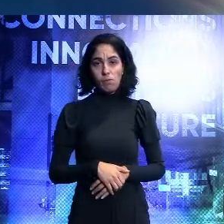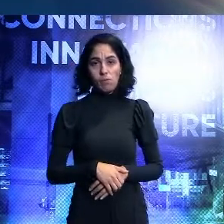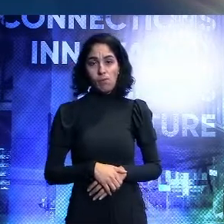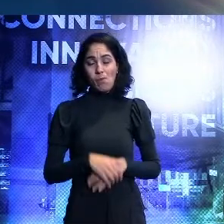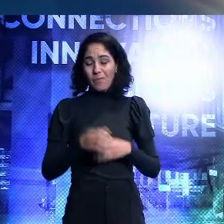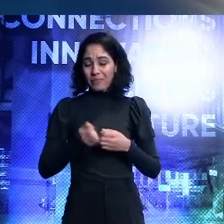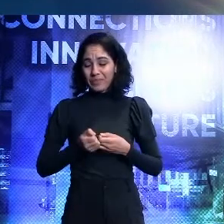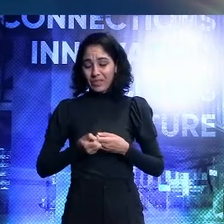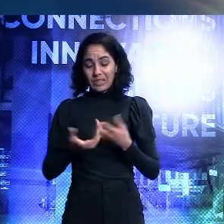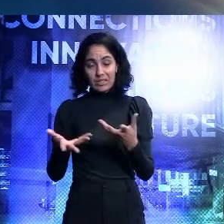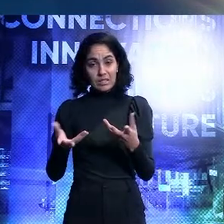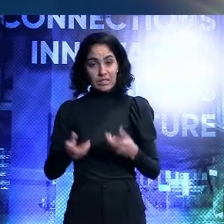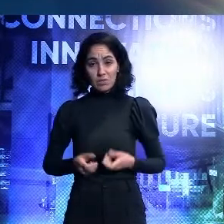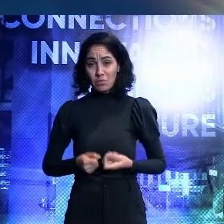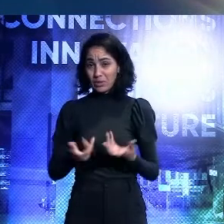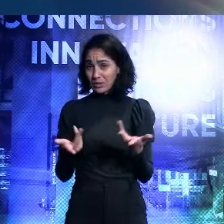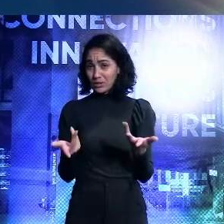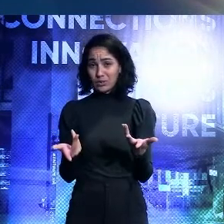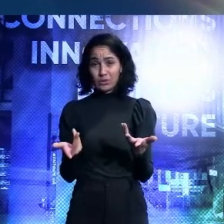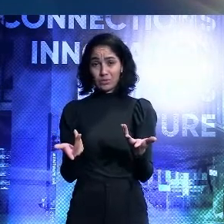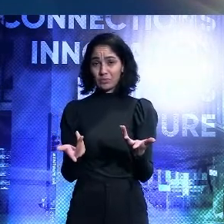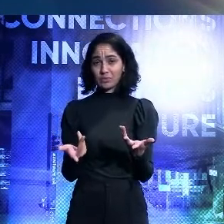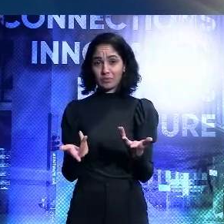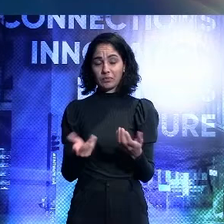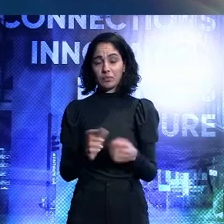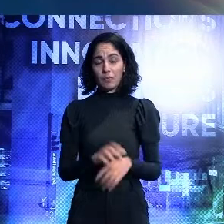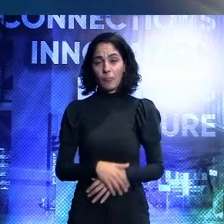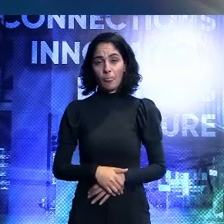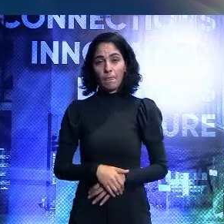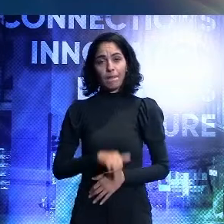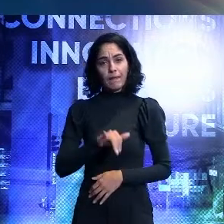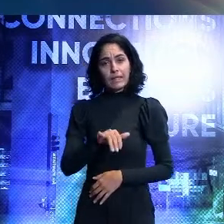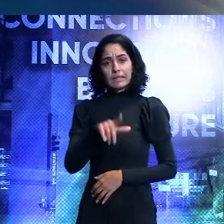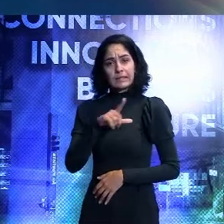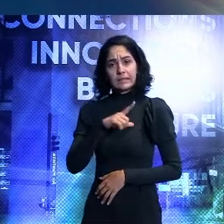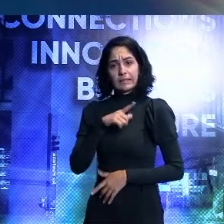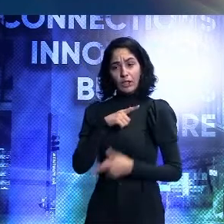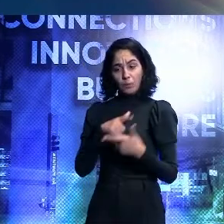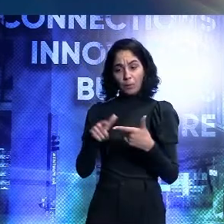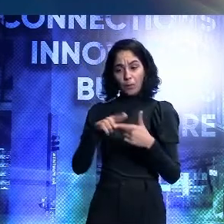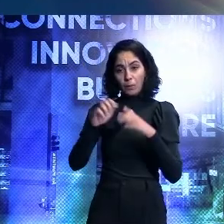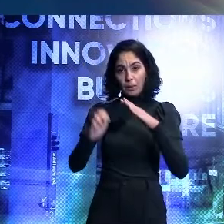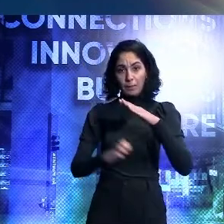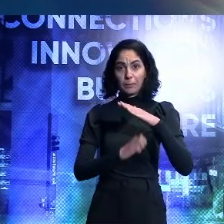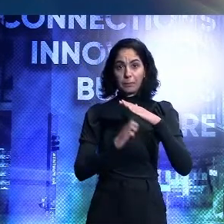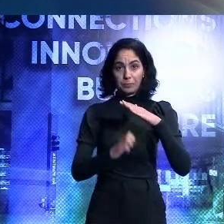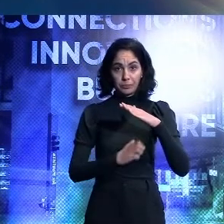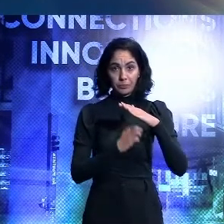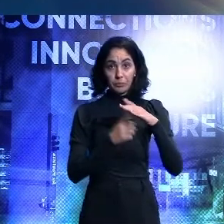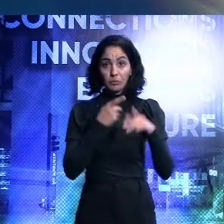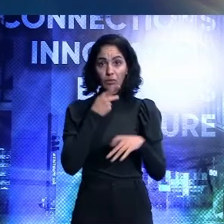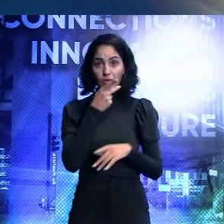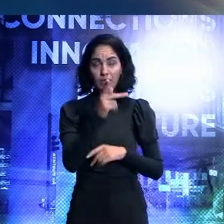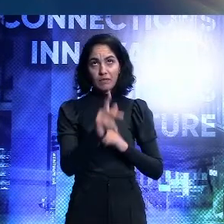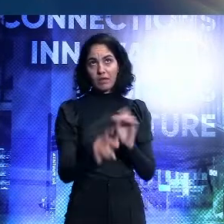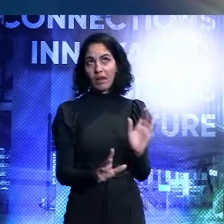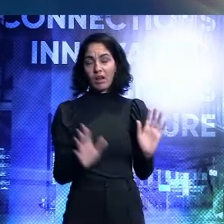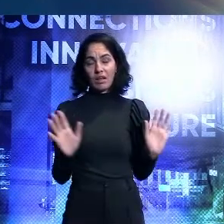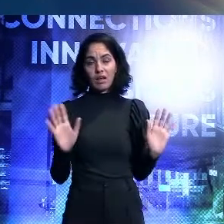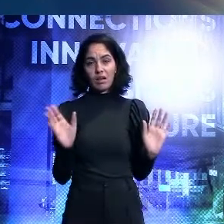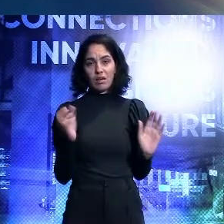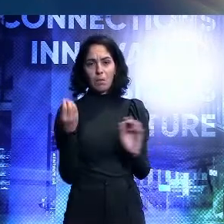desperdício puro. Se você tem problemas na sua empresa e você simplesmente, já sei, é só botar o